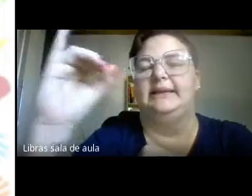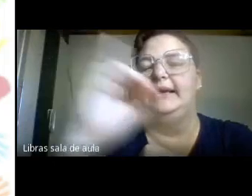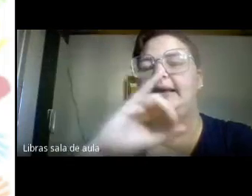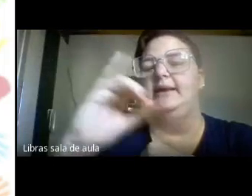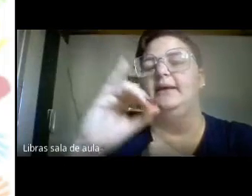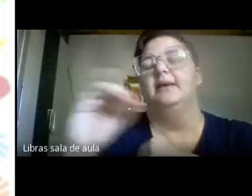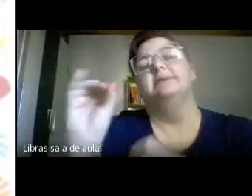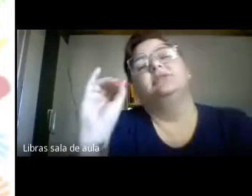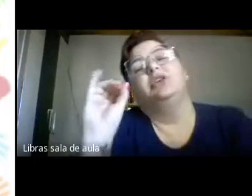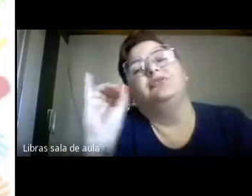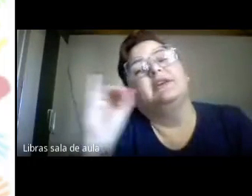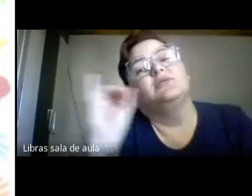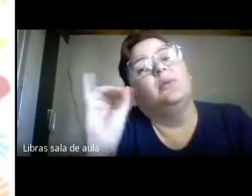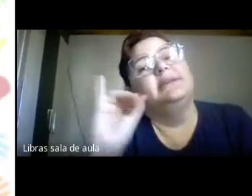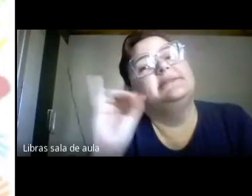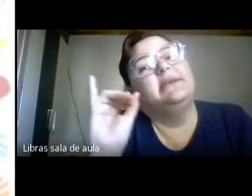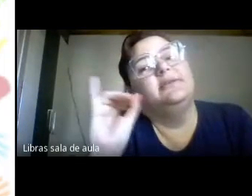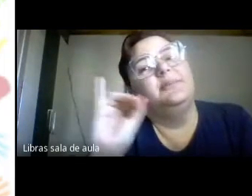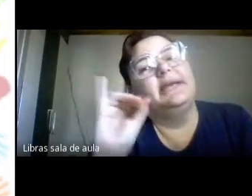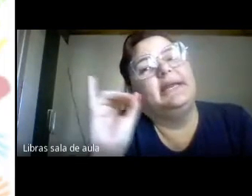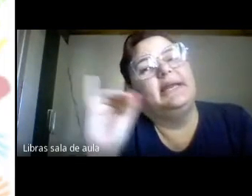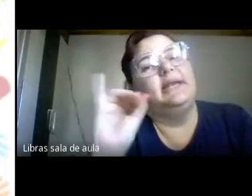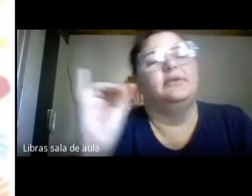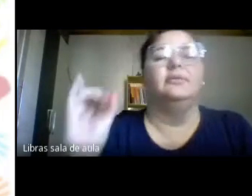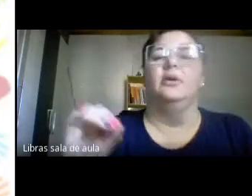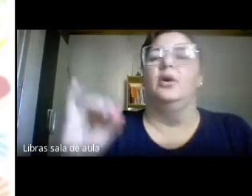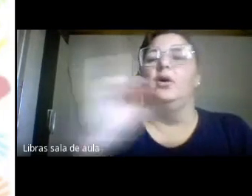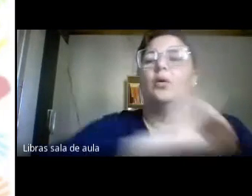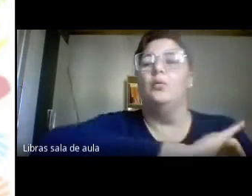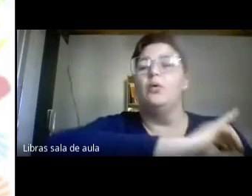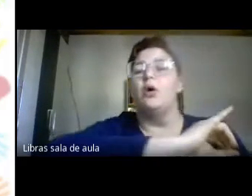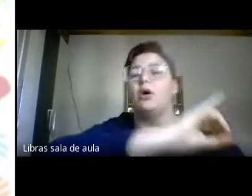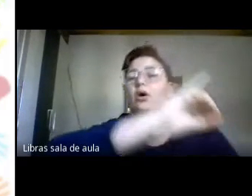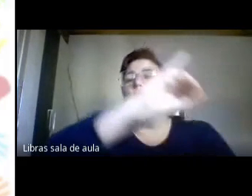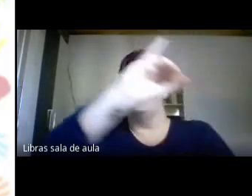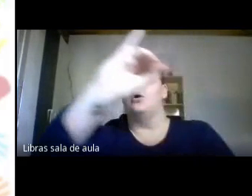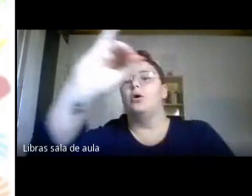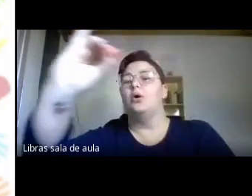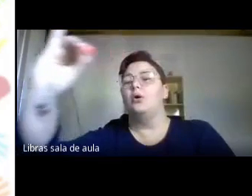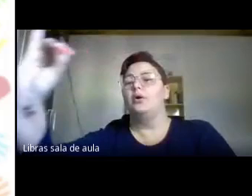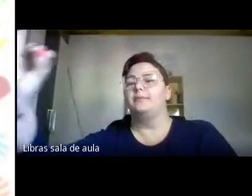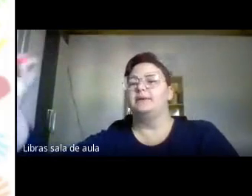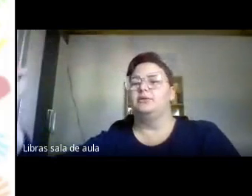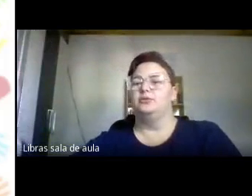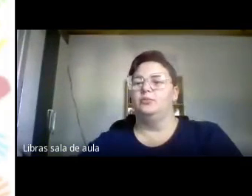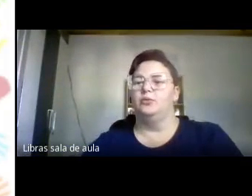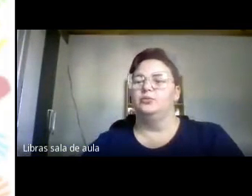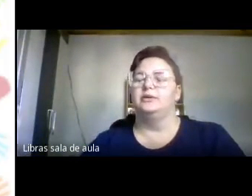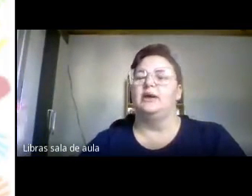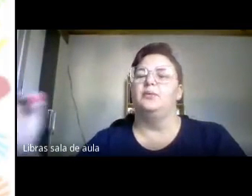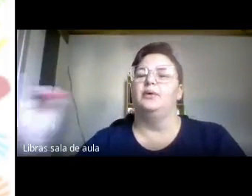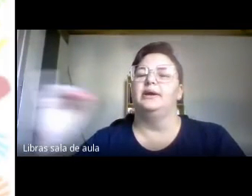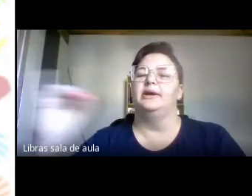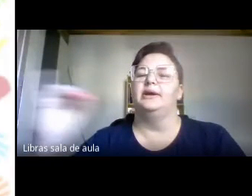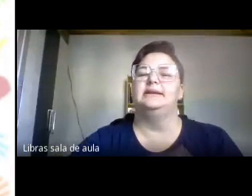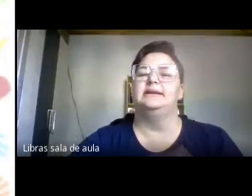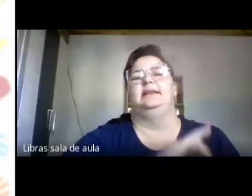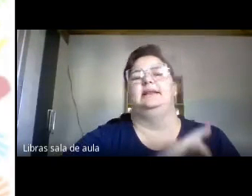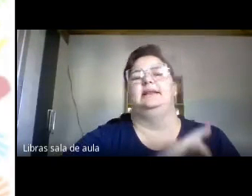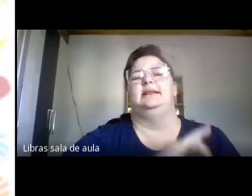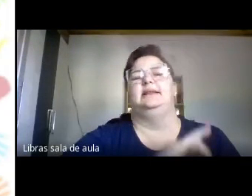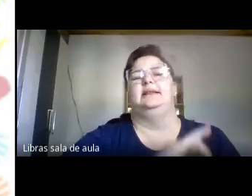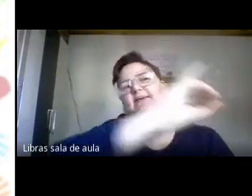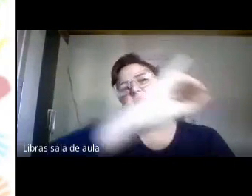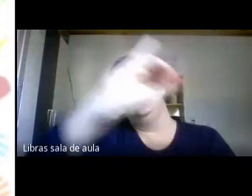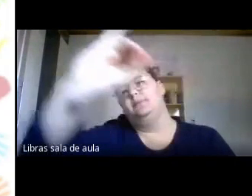da letra I. Se a gente faz um oizinho pequenininho ou um oi para todo mundo, que é um oi grandão, né?